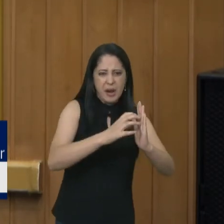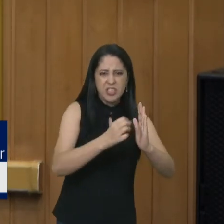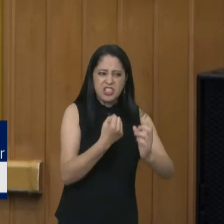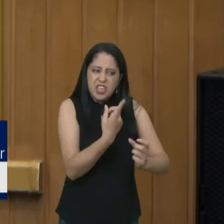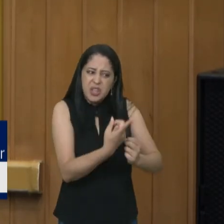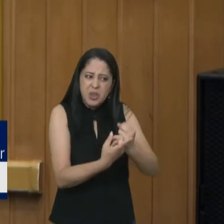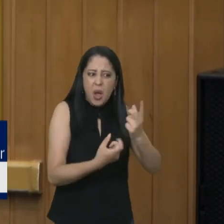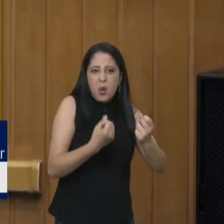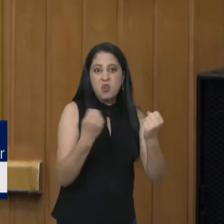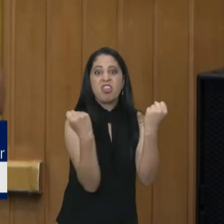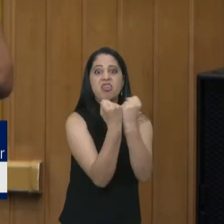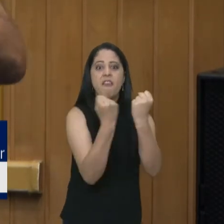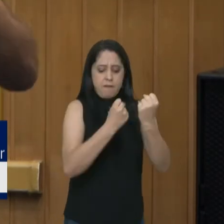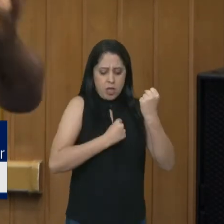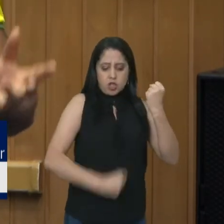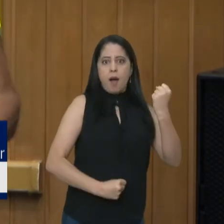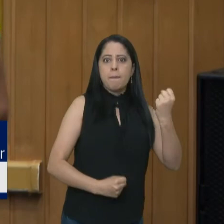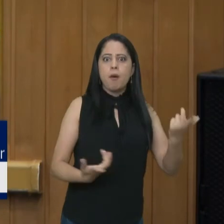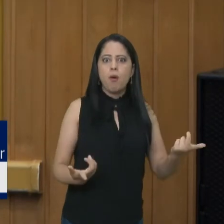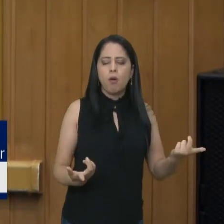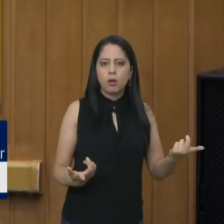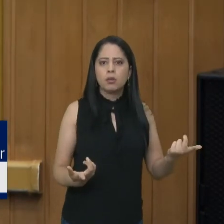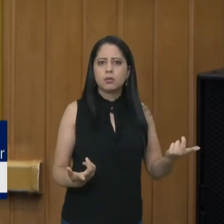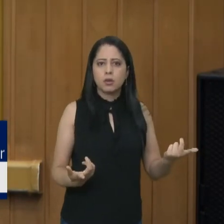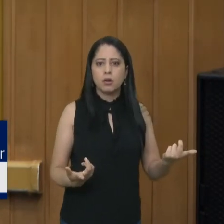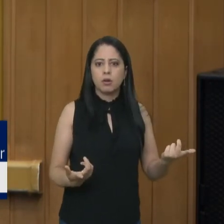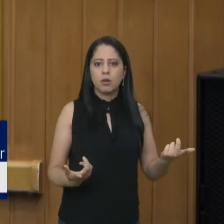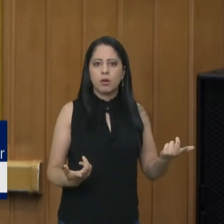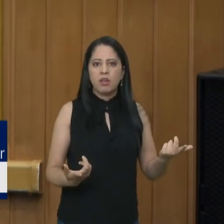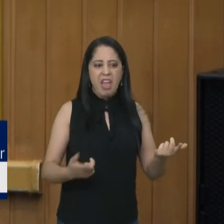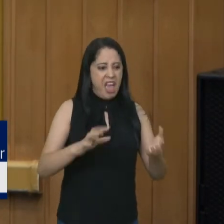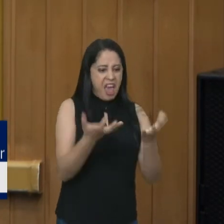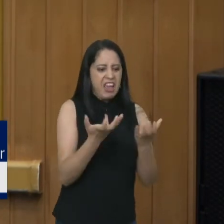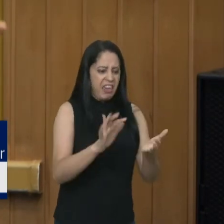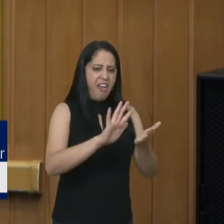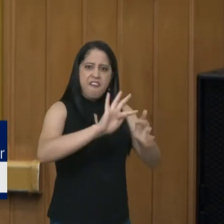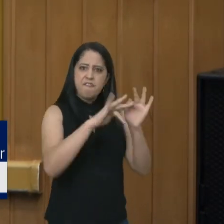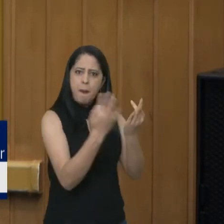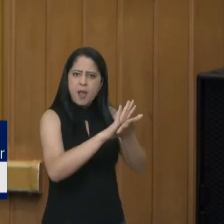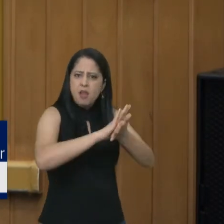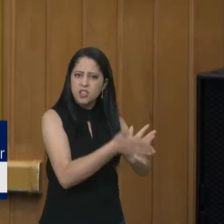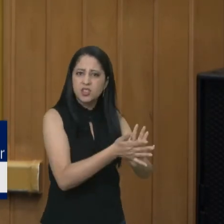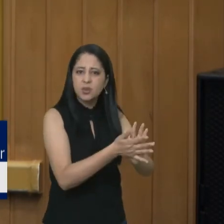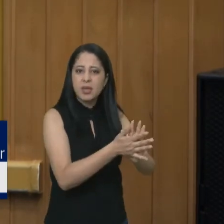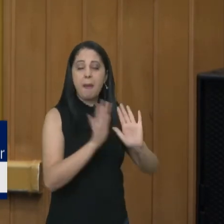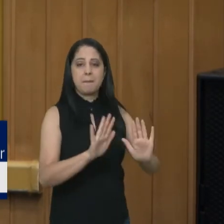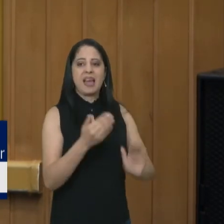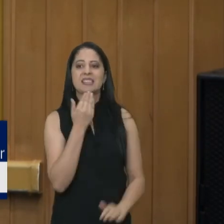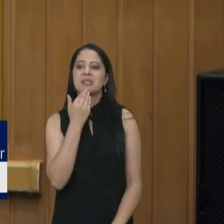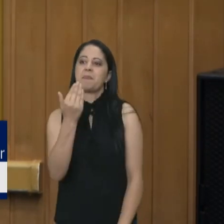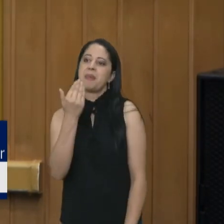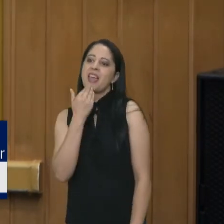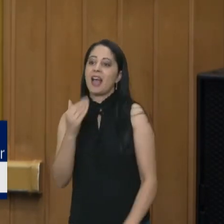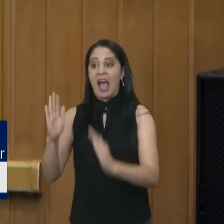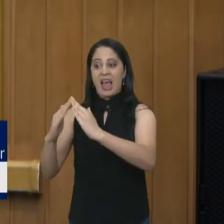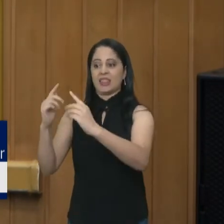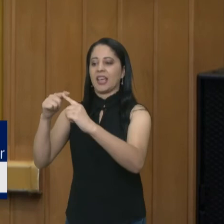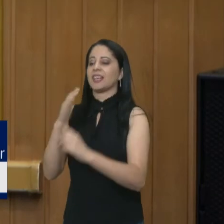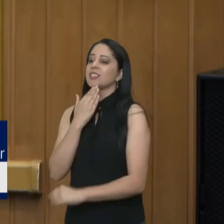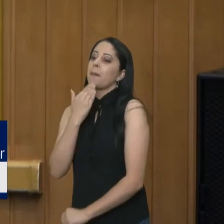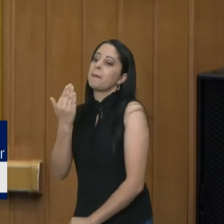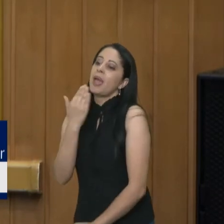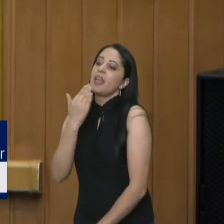defensores do aborto, são defensores de todo quanto é tipo de destruição da família. Mas para ganhar voto está lá na porta da igreja. Eu até fico